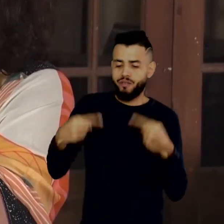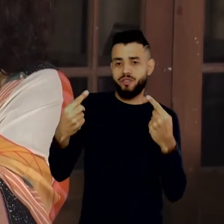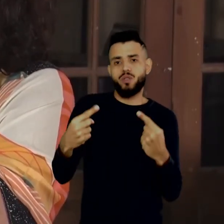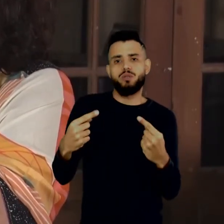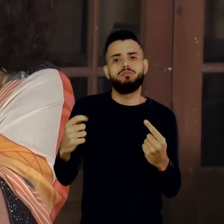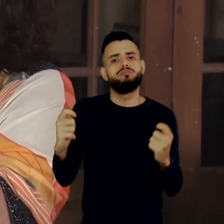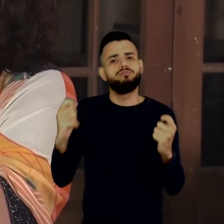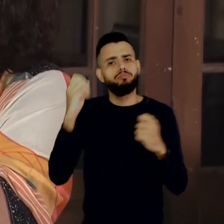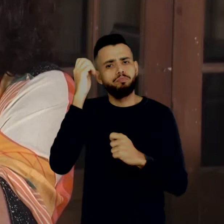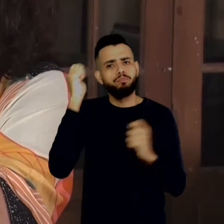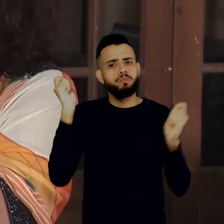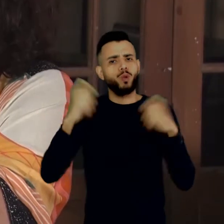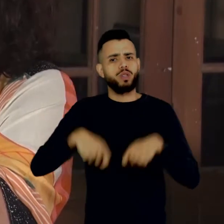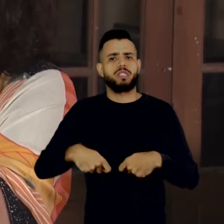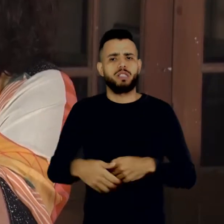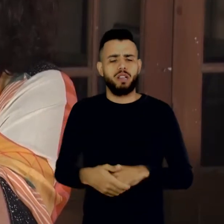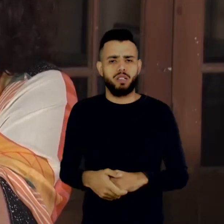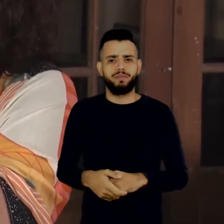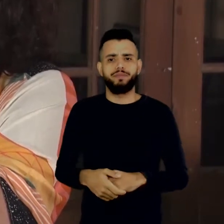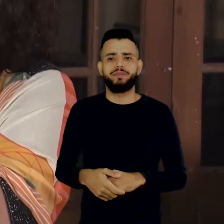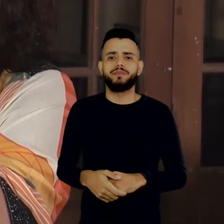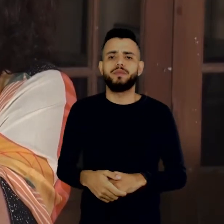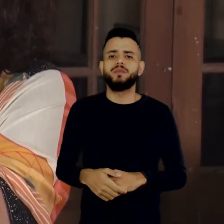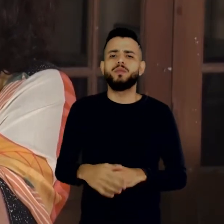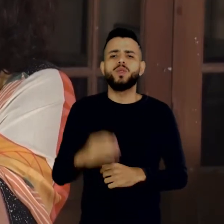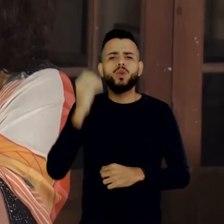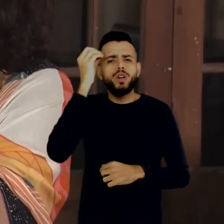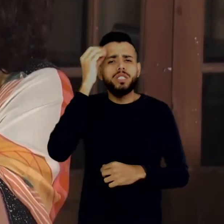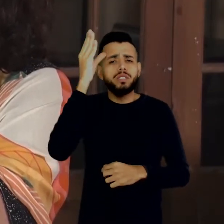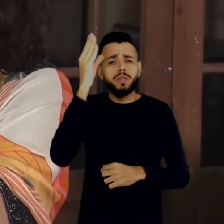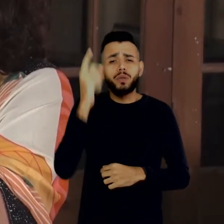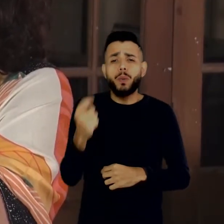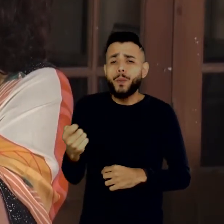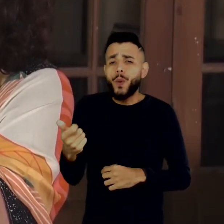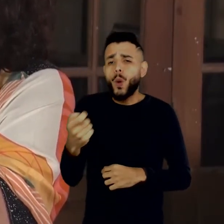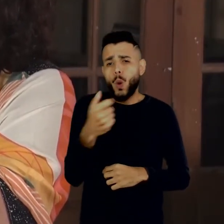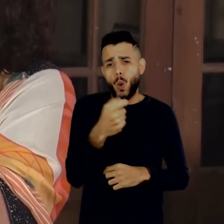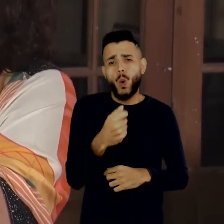potencialidades. Existe pouco conhecimento por parte de alguns coordenadores de